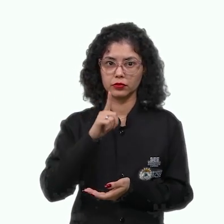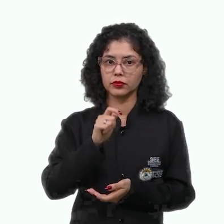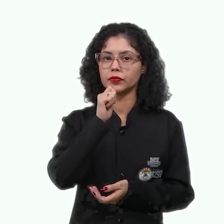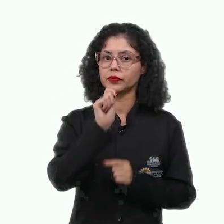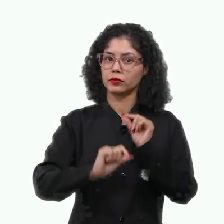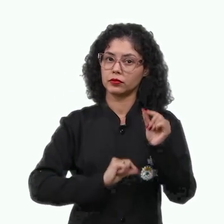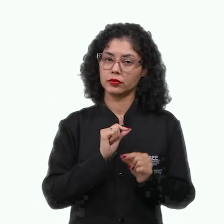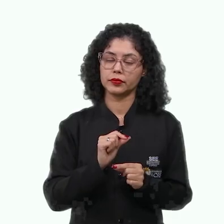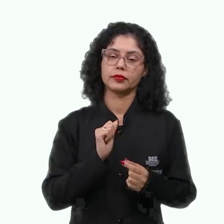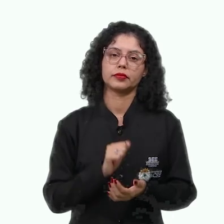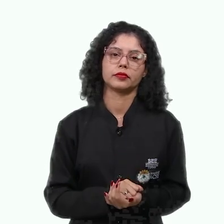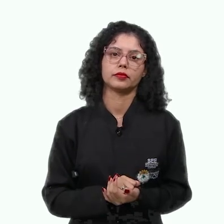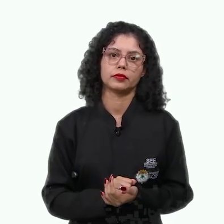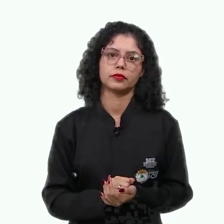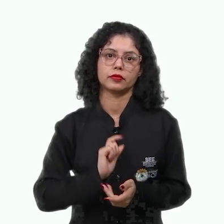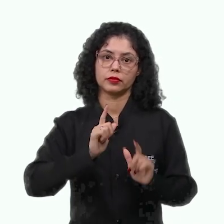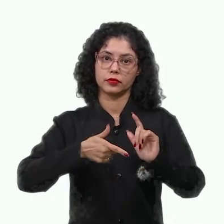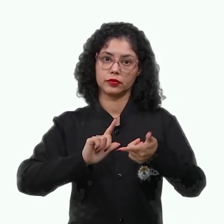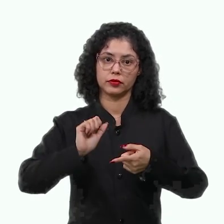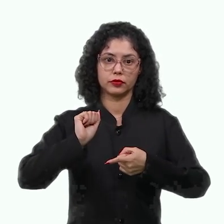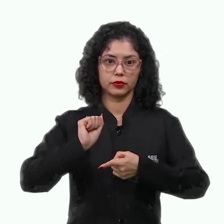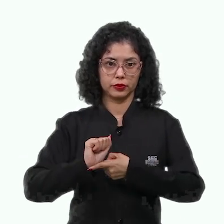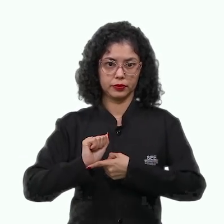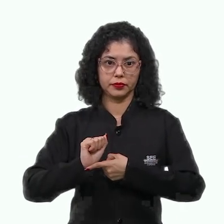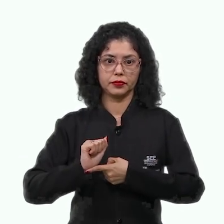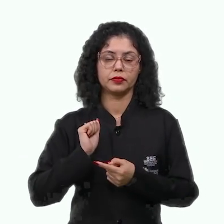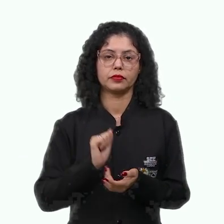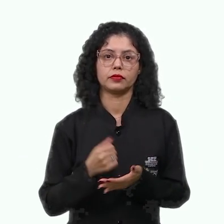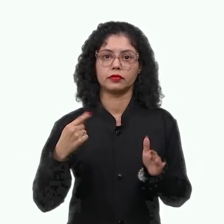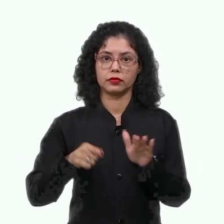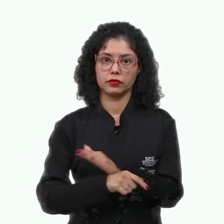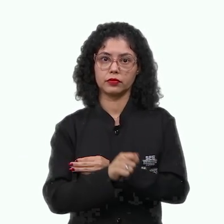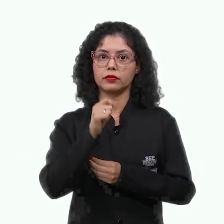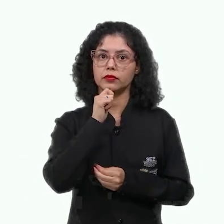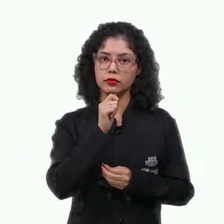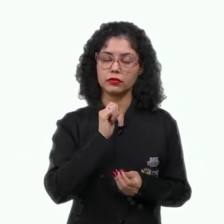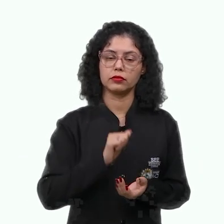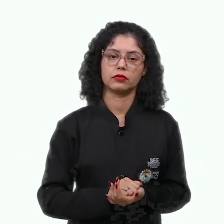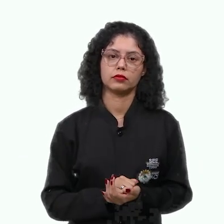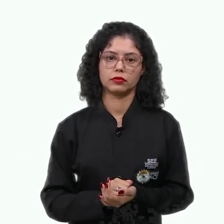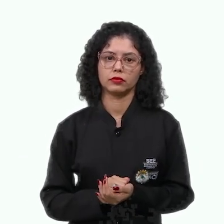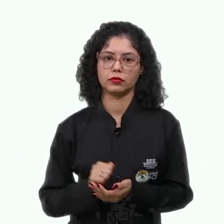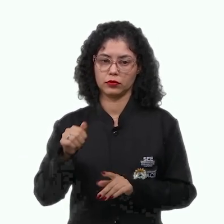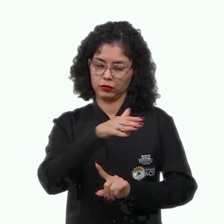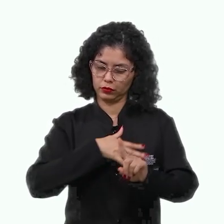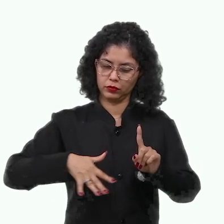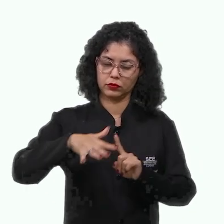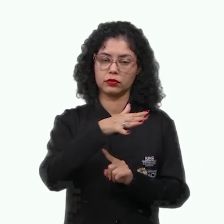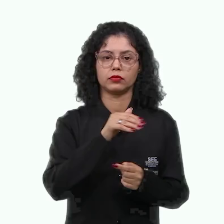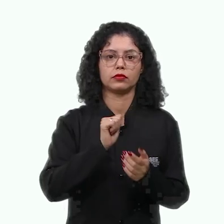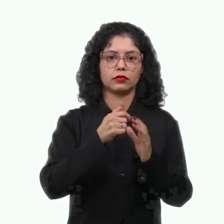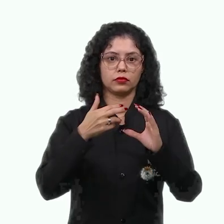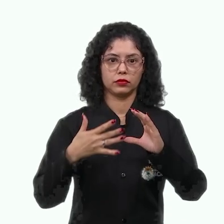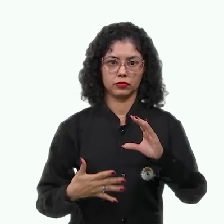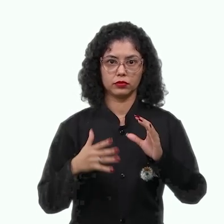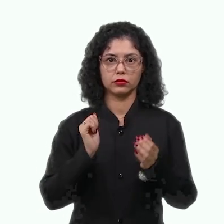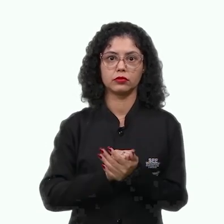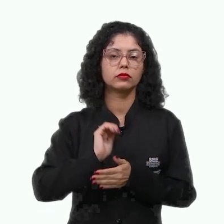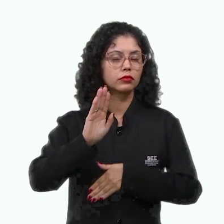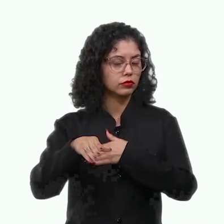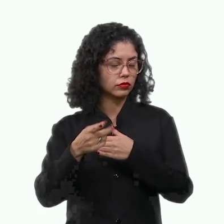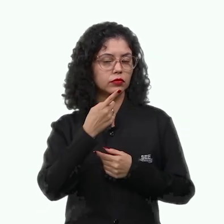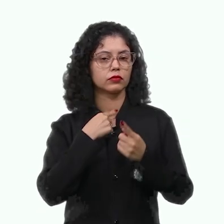em que, pessoal? Alternativa A. A introdução de um parasita no ambiente da espécie que se